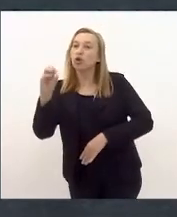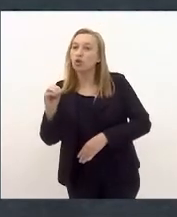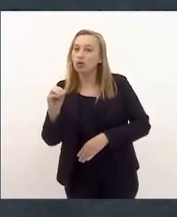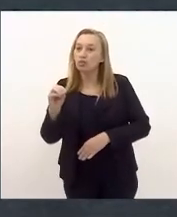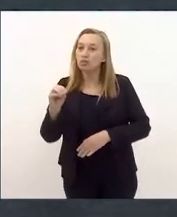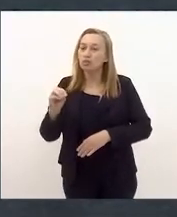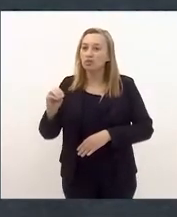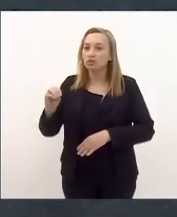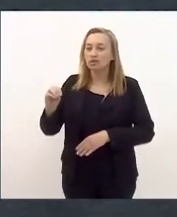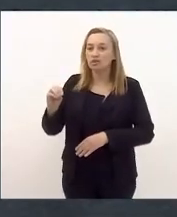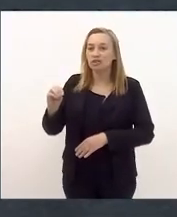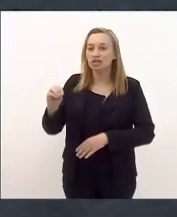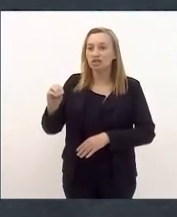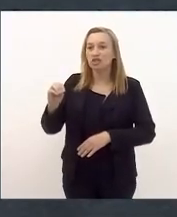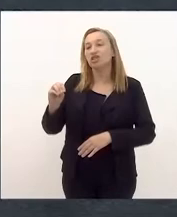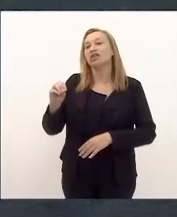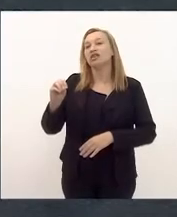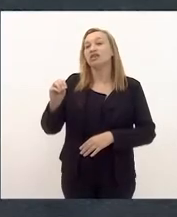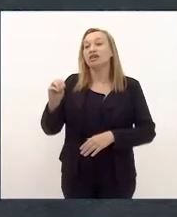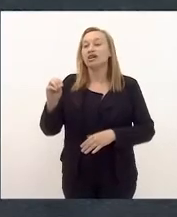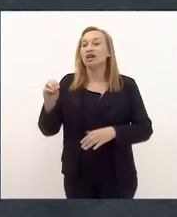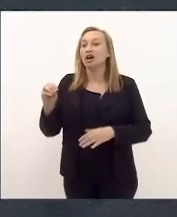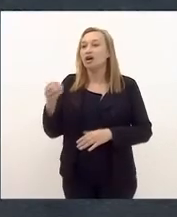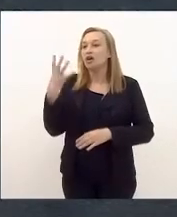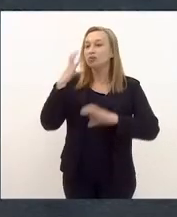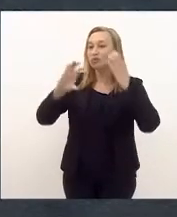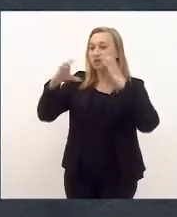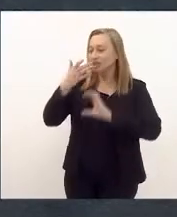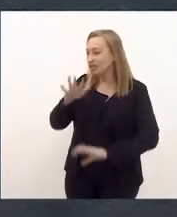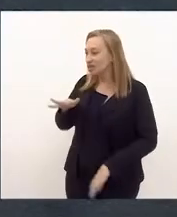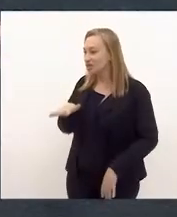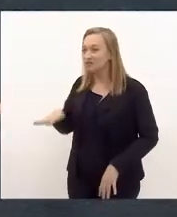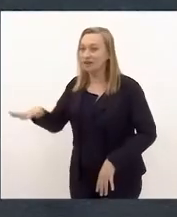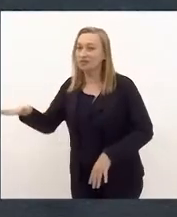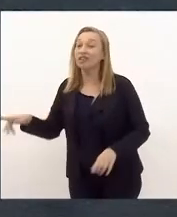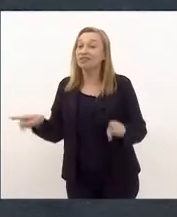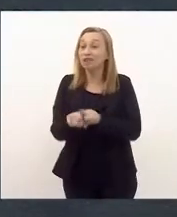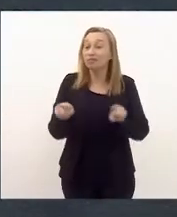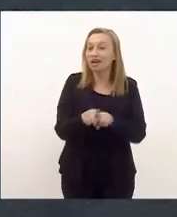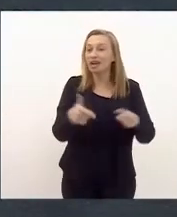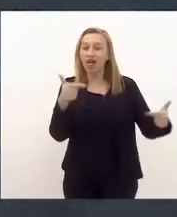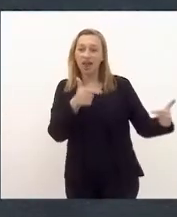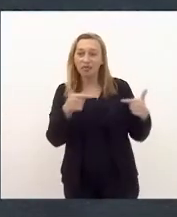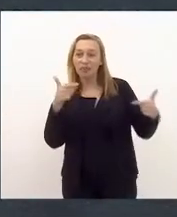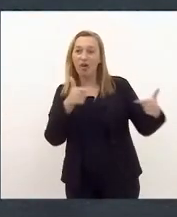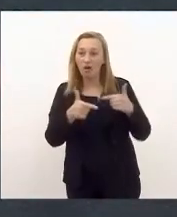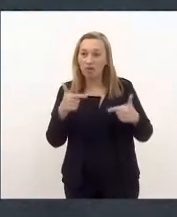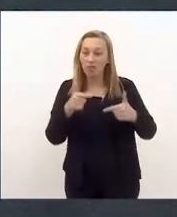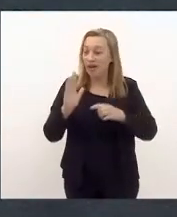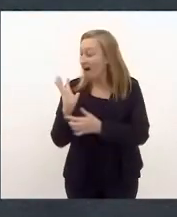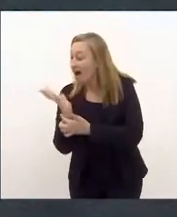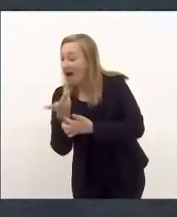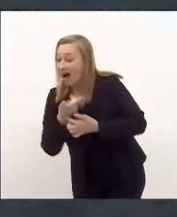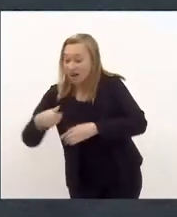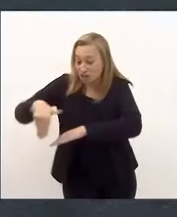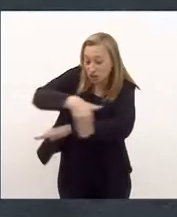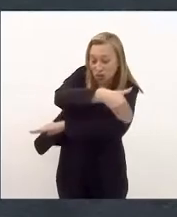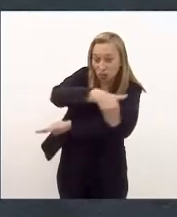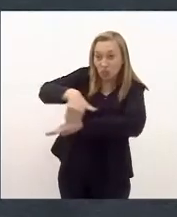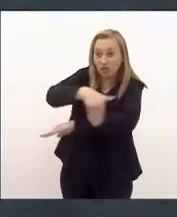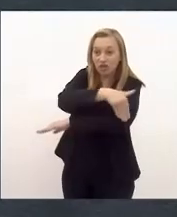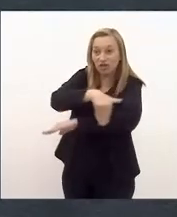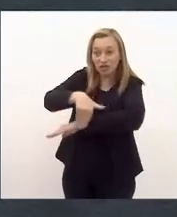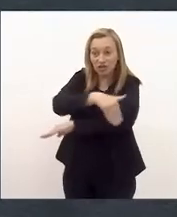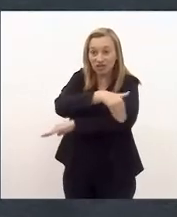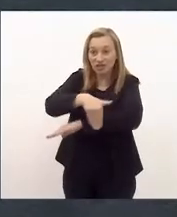de baile de favela. Assim como o hip hop, que invoca também a arte de rua, os artistas de rua,